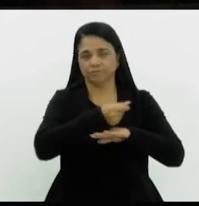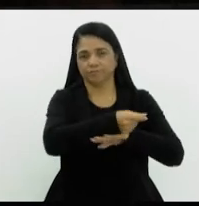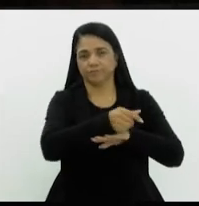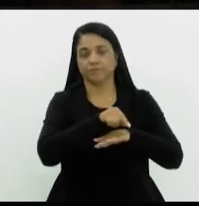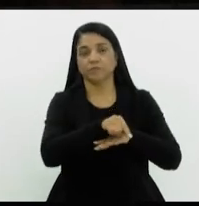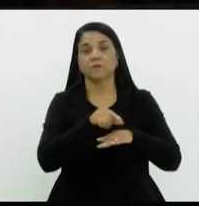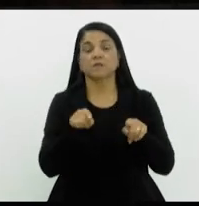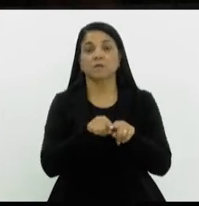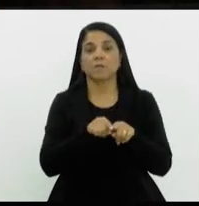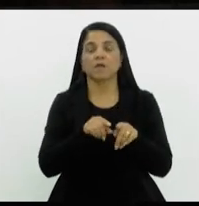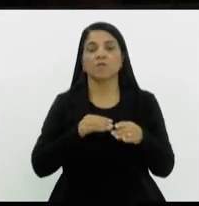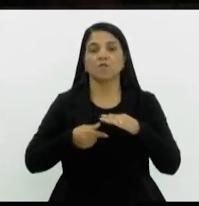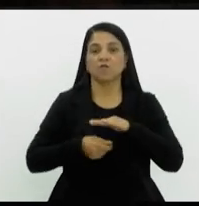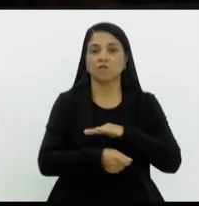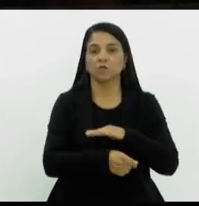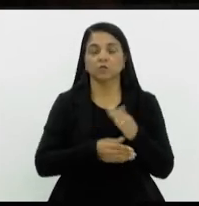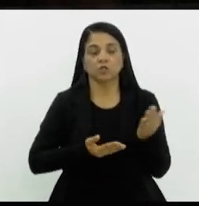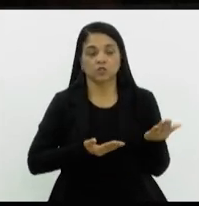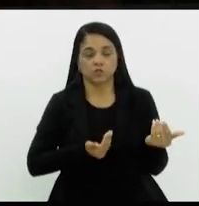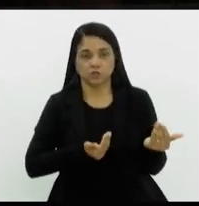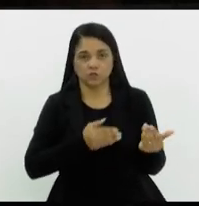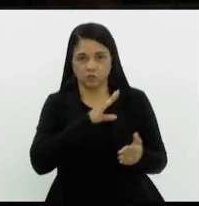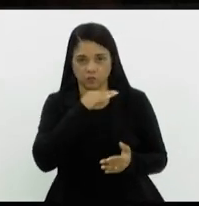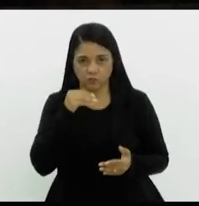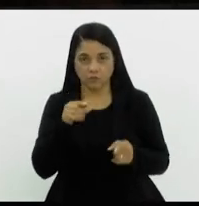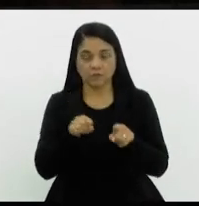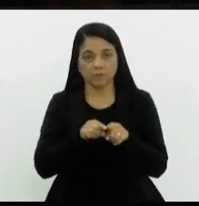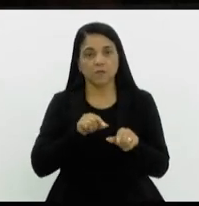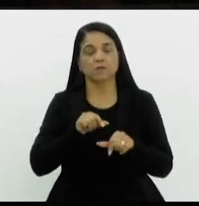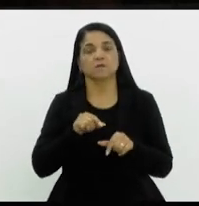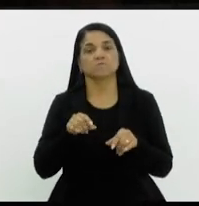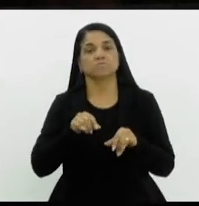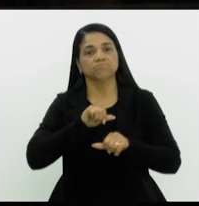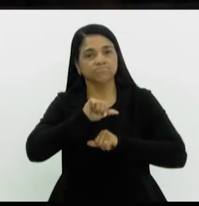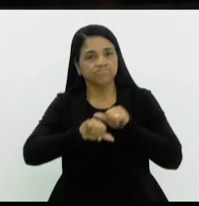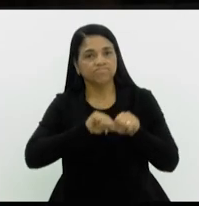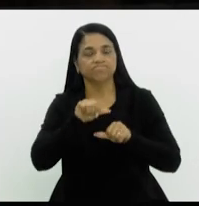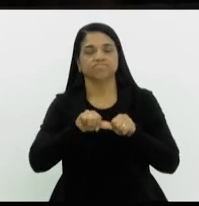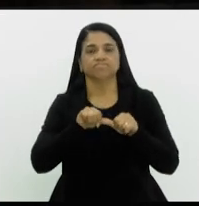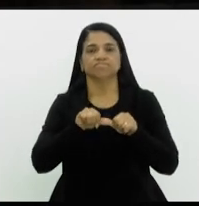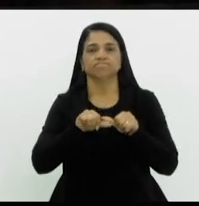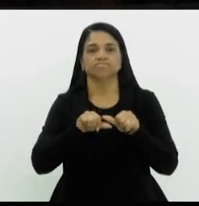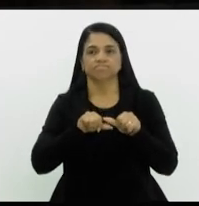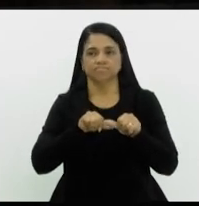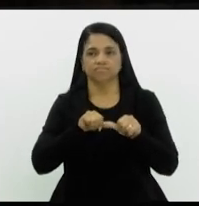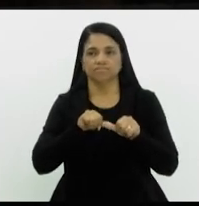da Juventude acabou sofrendo também alterações e